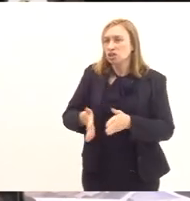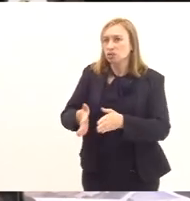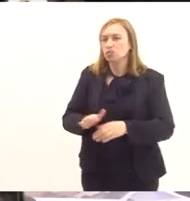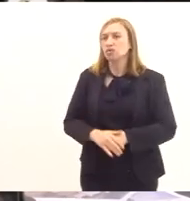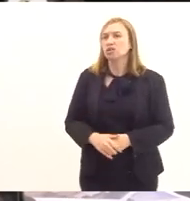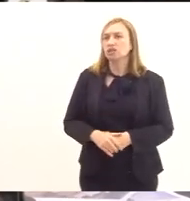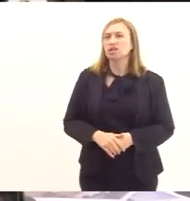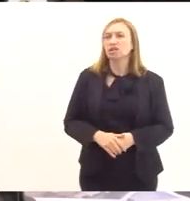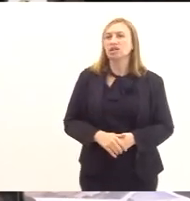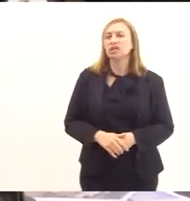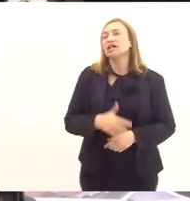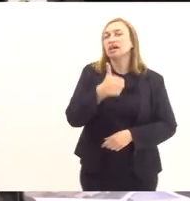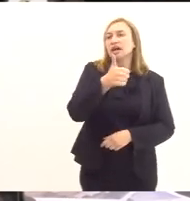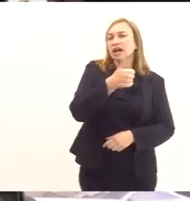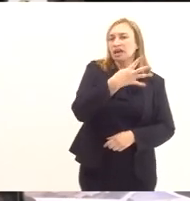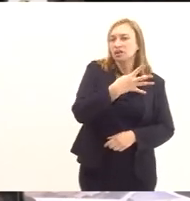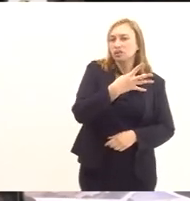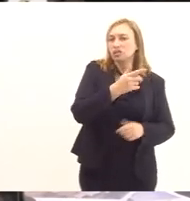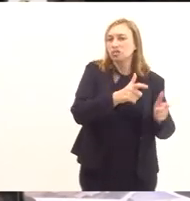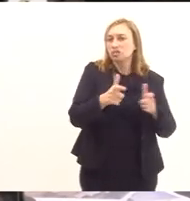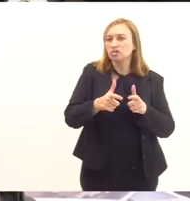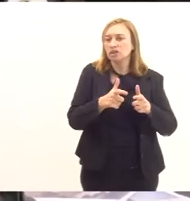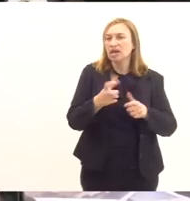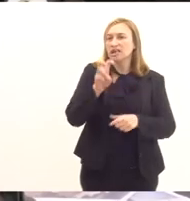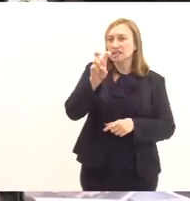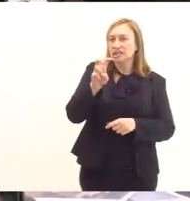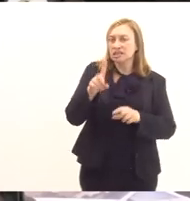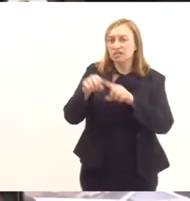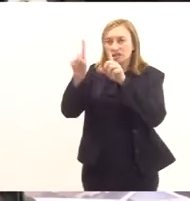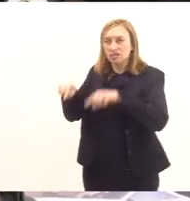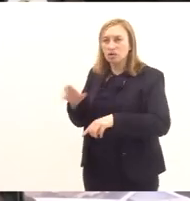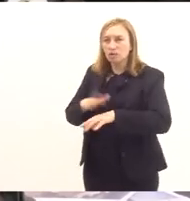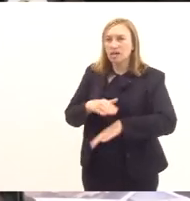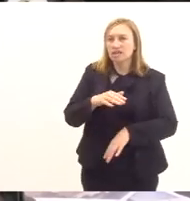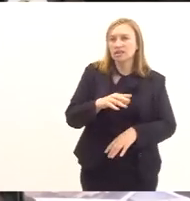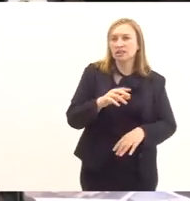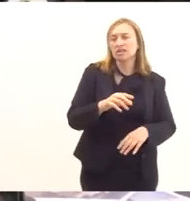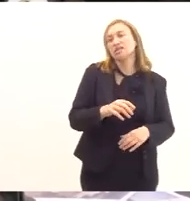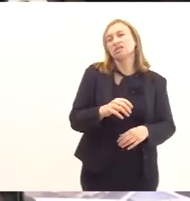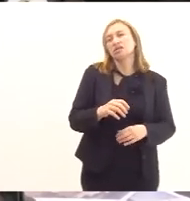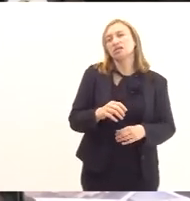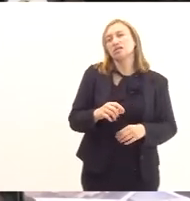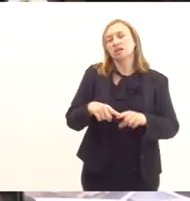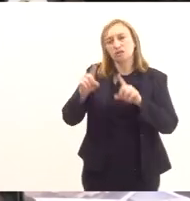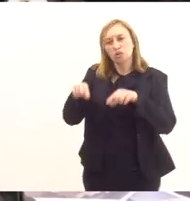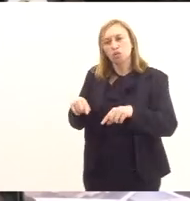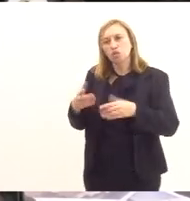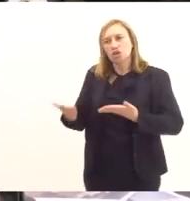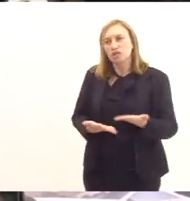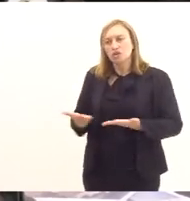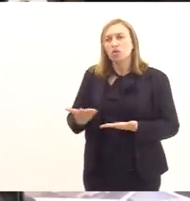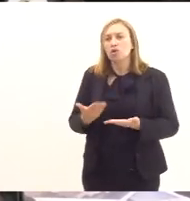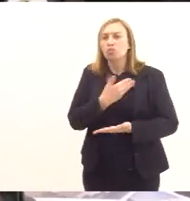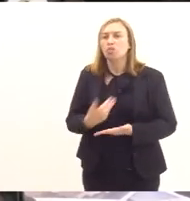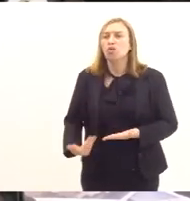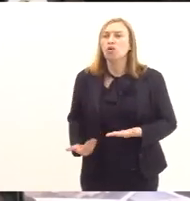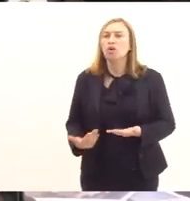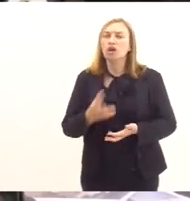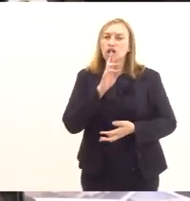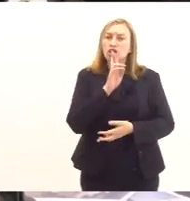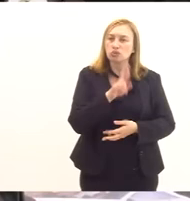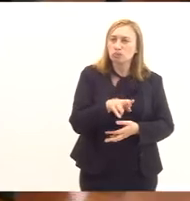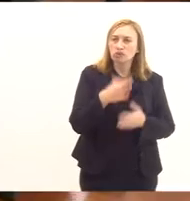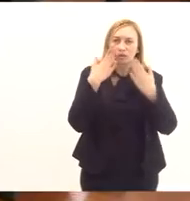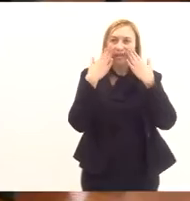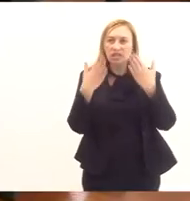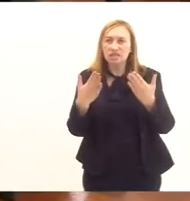Rios Então atende a 14 com marcas com cinco servidores mais a defensora pública responde e apresenta ofícios